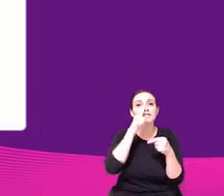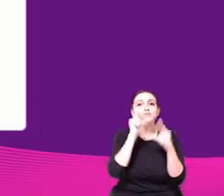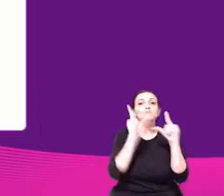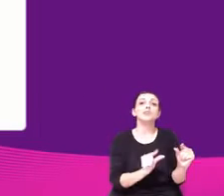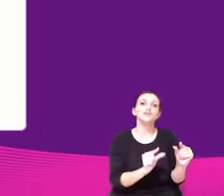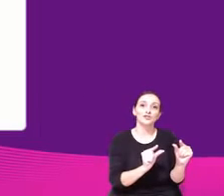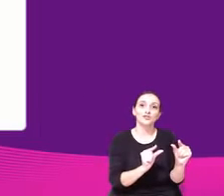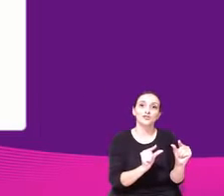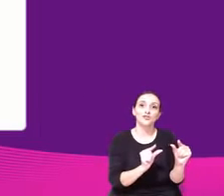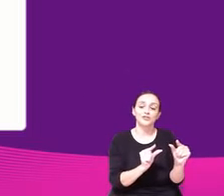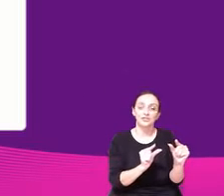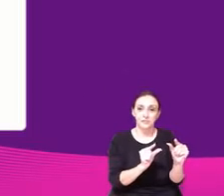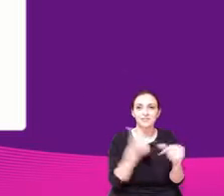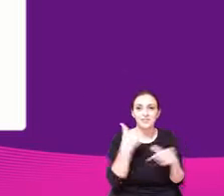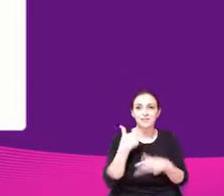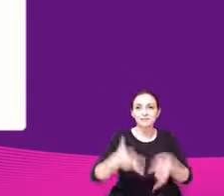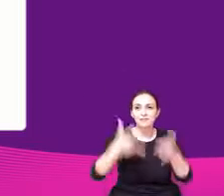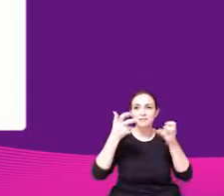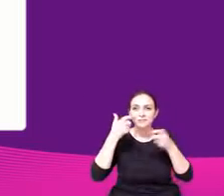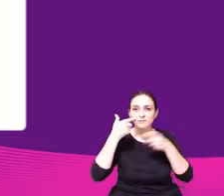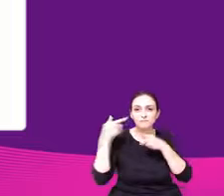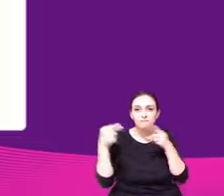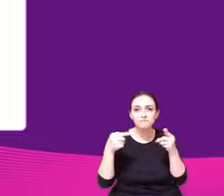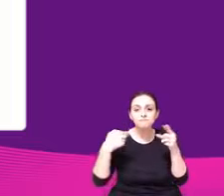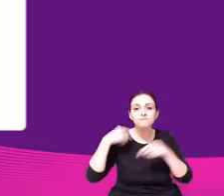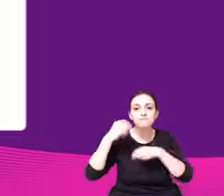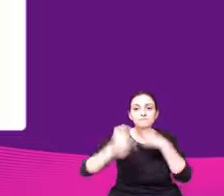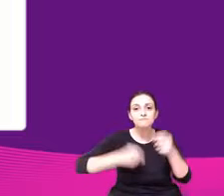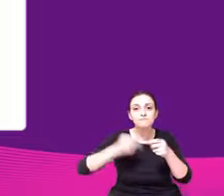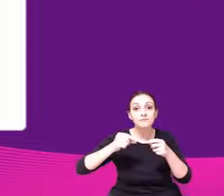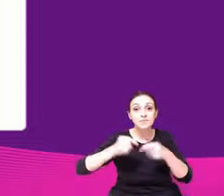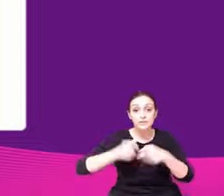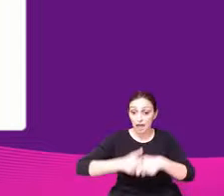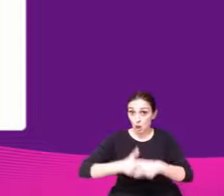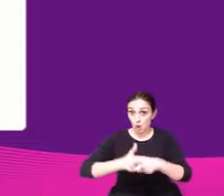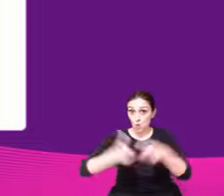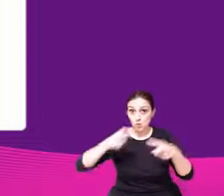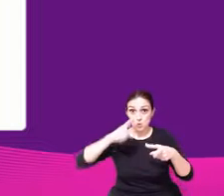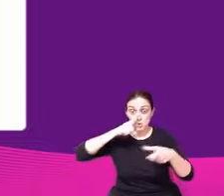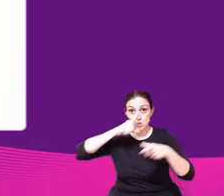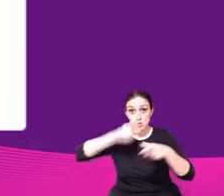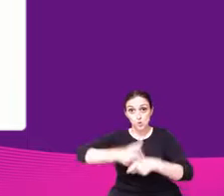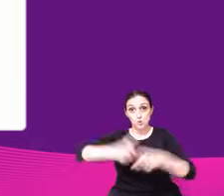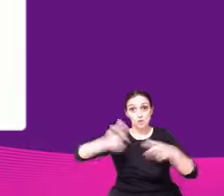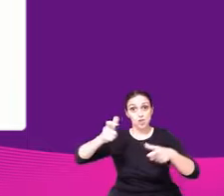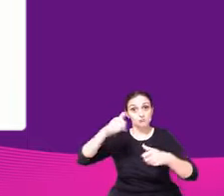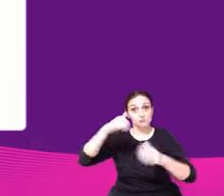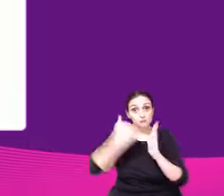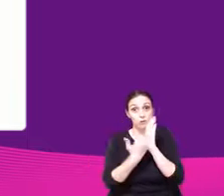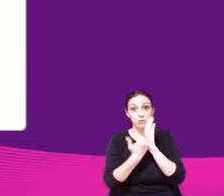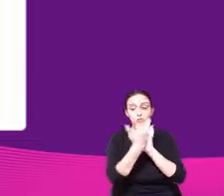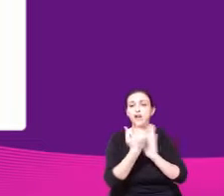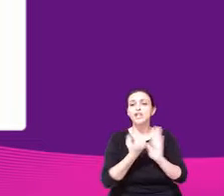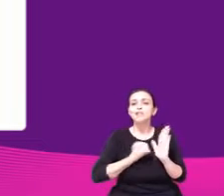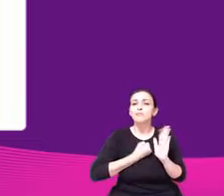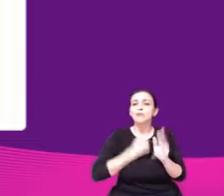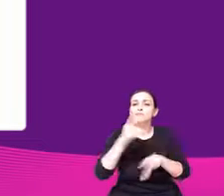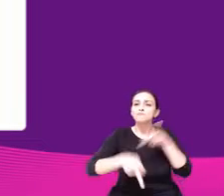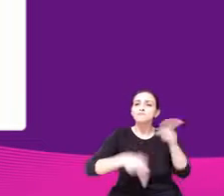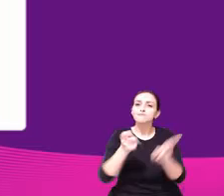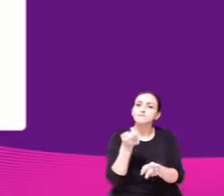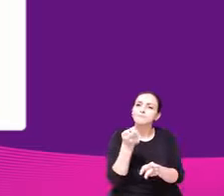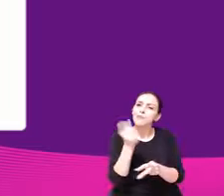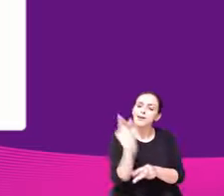né? Quando você olha aqui a população num risco mais alto, nós estamos falando em números pequenos da população, né?